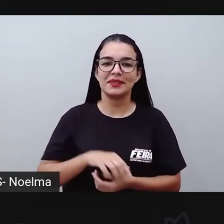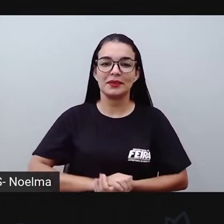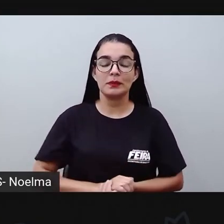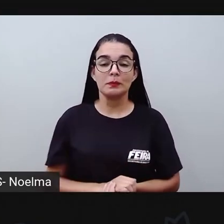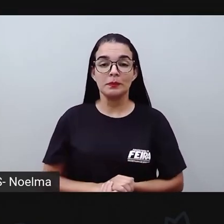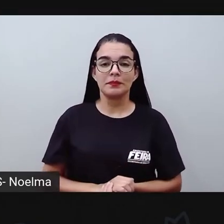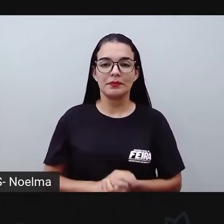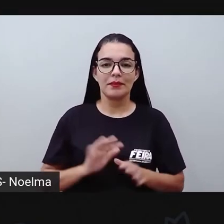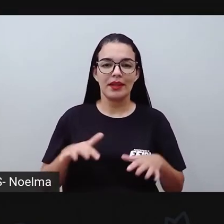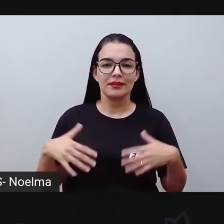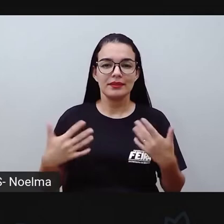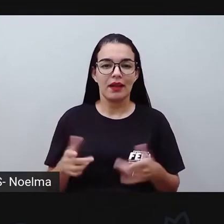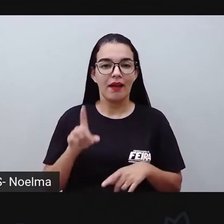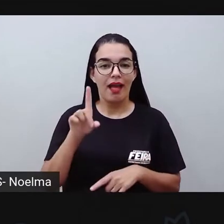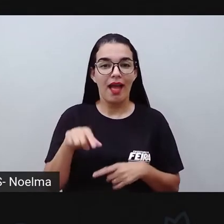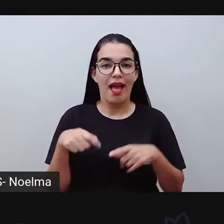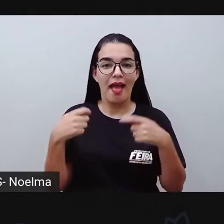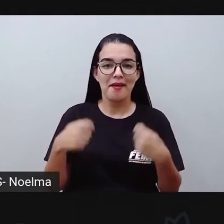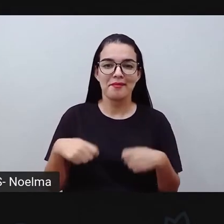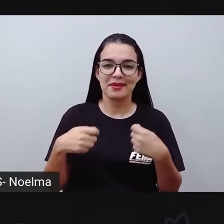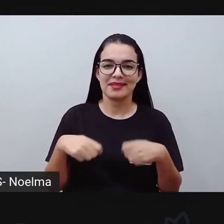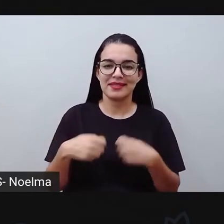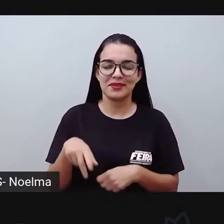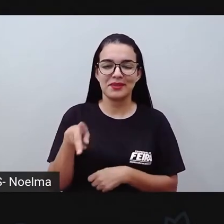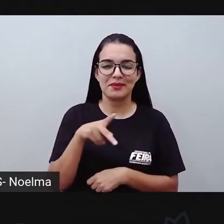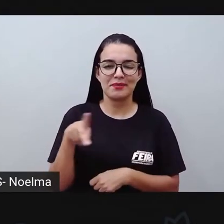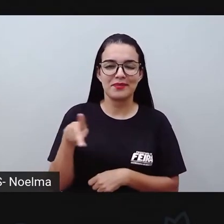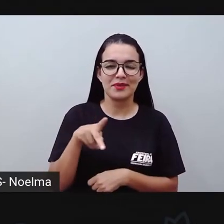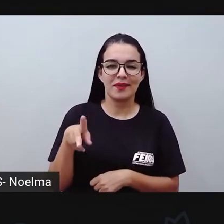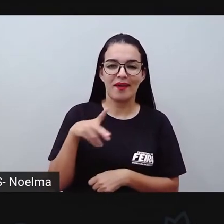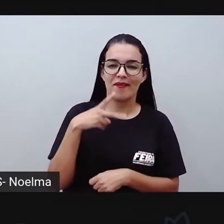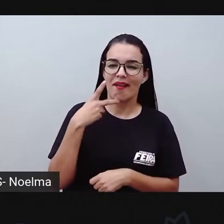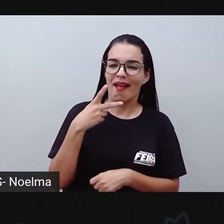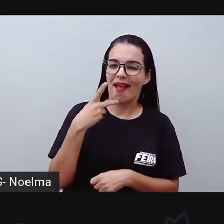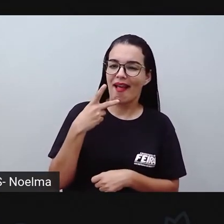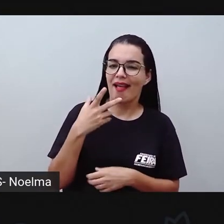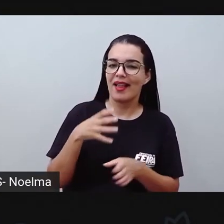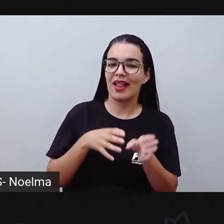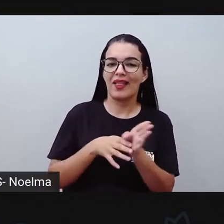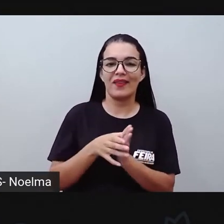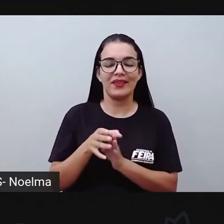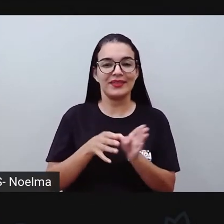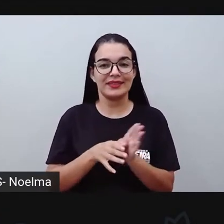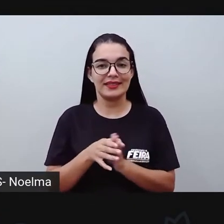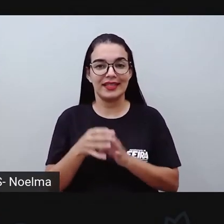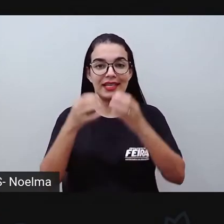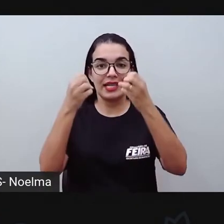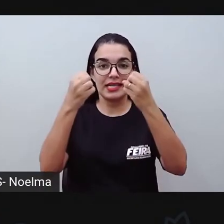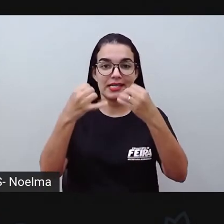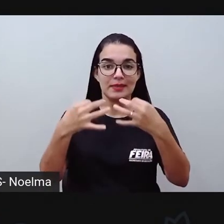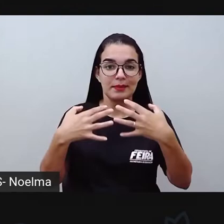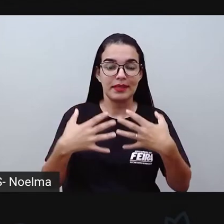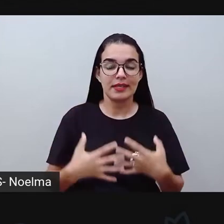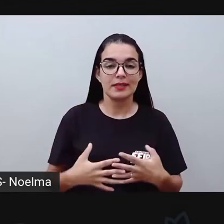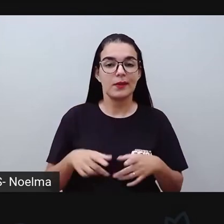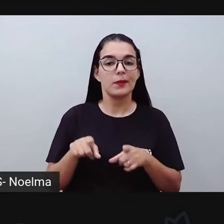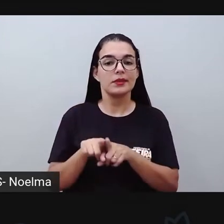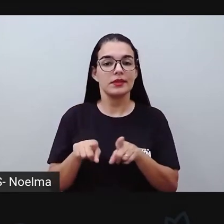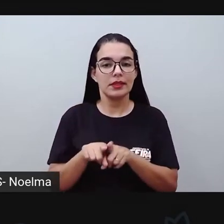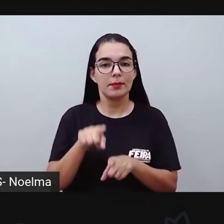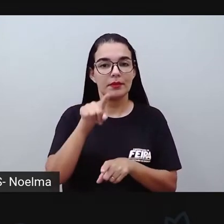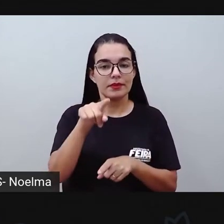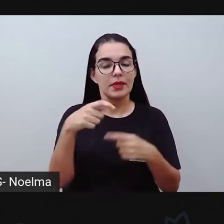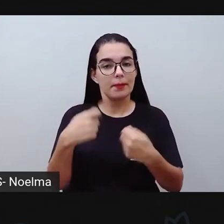para isso, é necessário que a Pro fale, que a Pro traga as orientações, as explicações, e é necessário também que você tenha